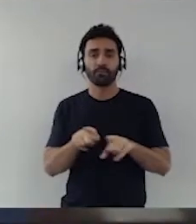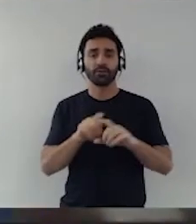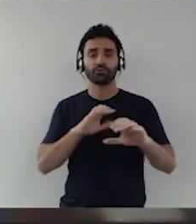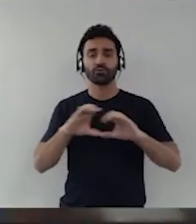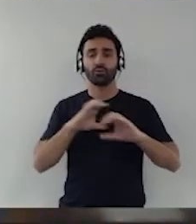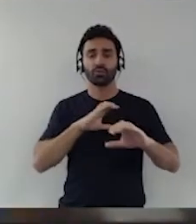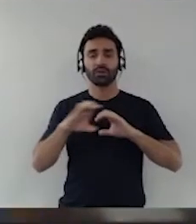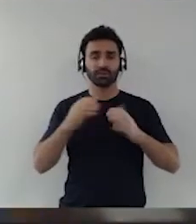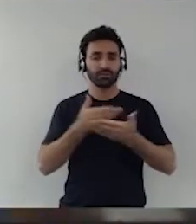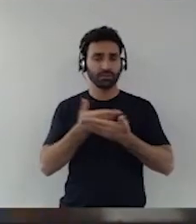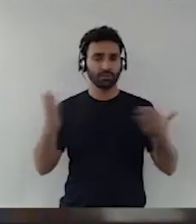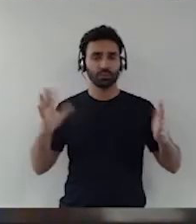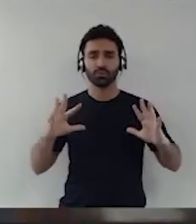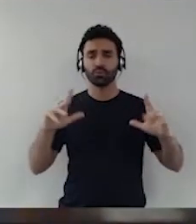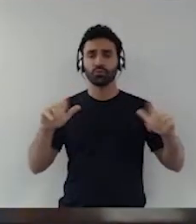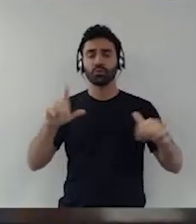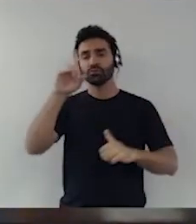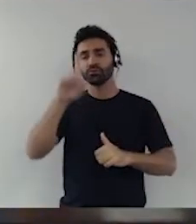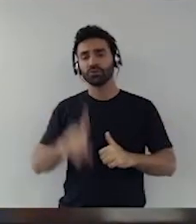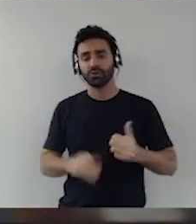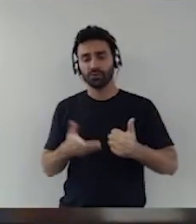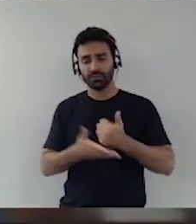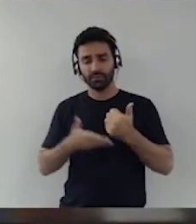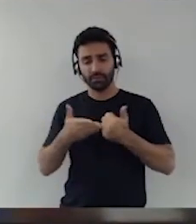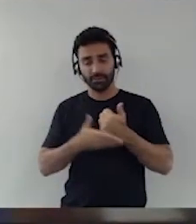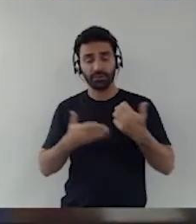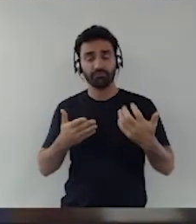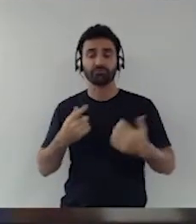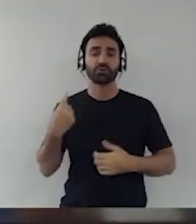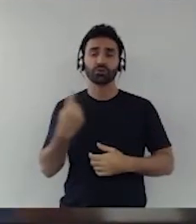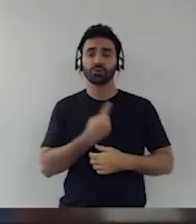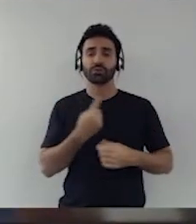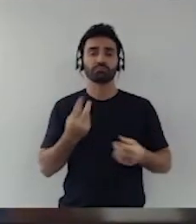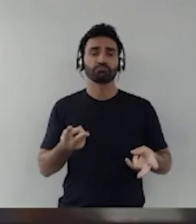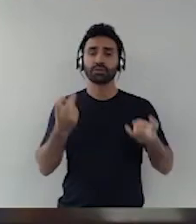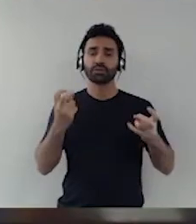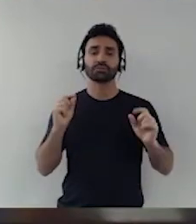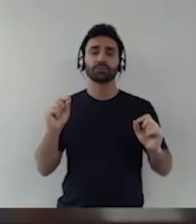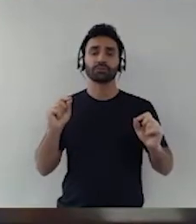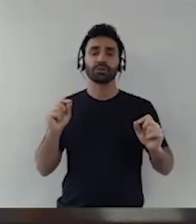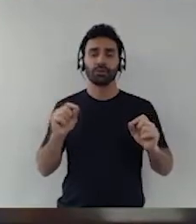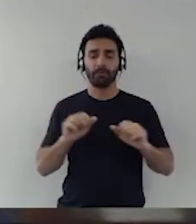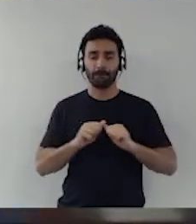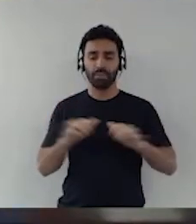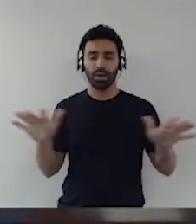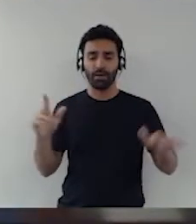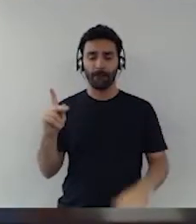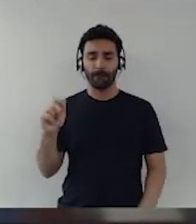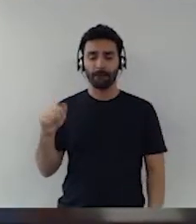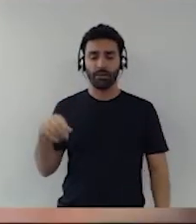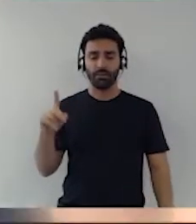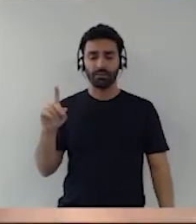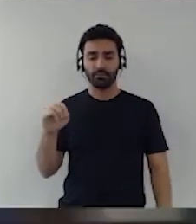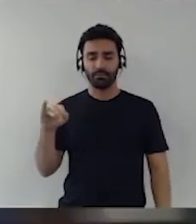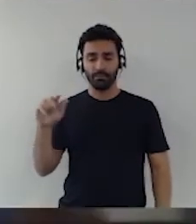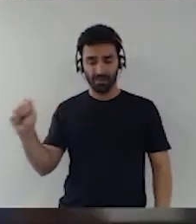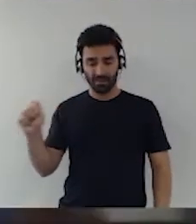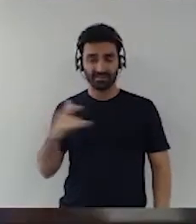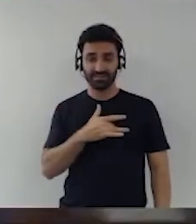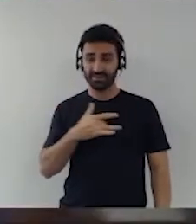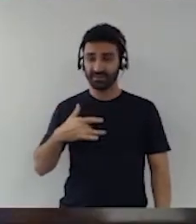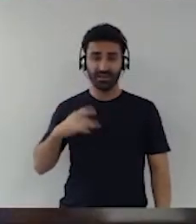com todos os outros direitos fundamentais, o que a gente percebe hoje é que a pandemia sanitária ela é apenas uma,